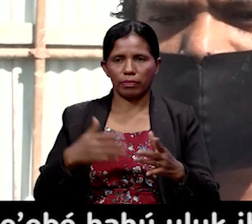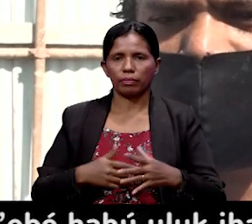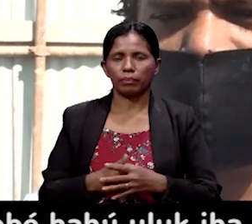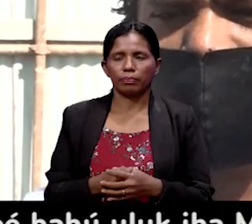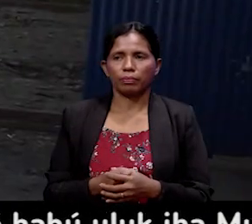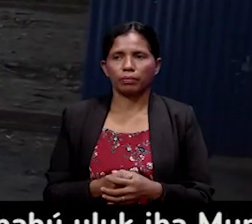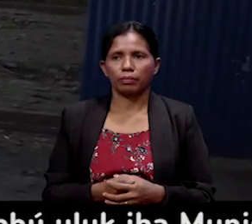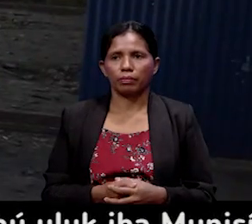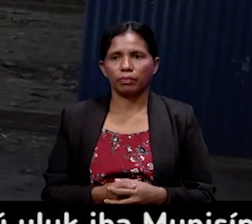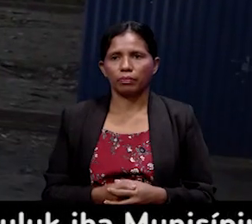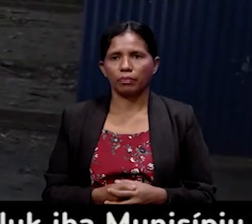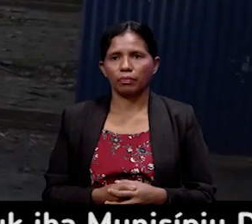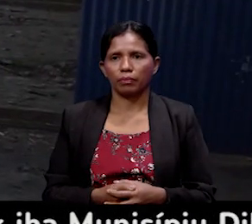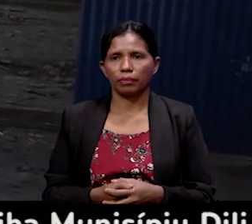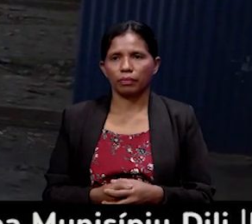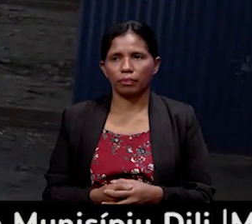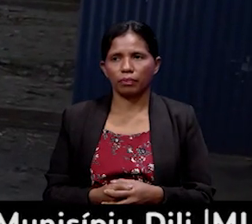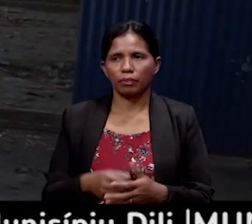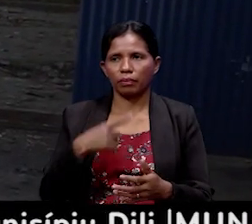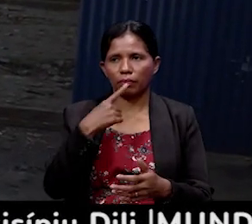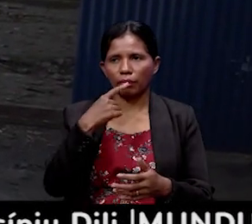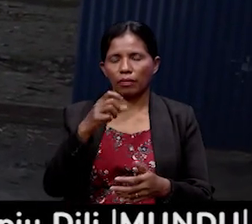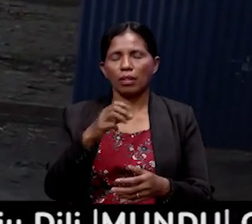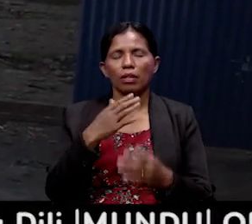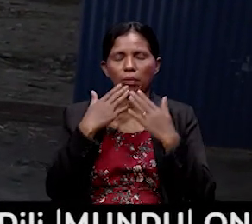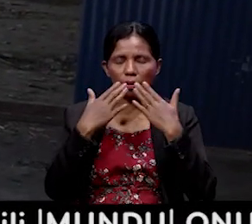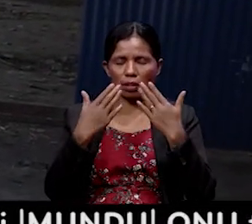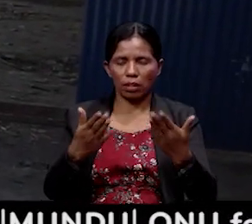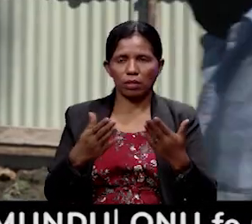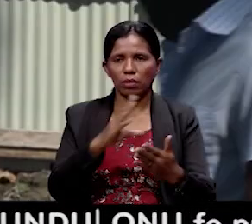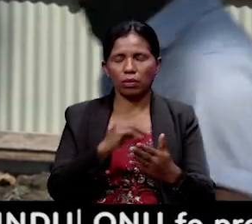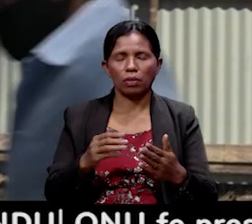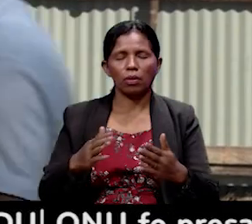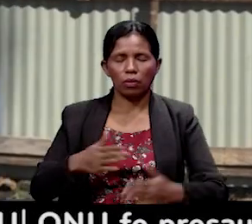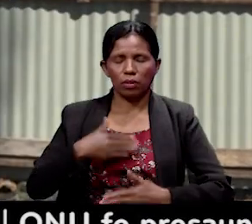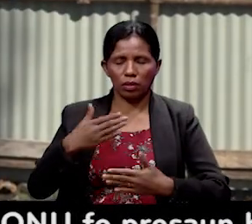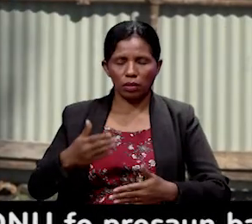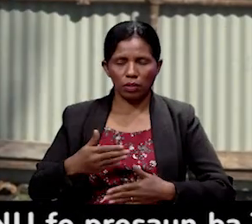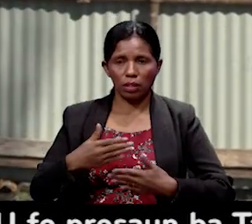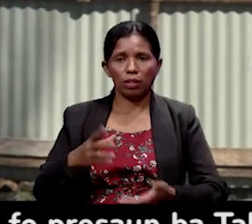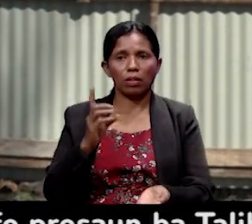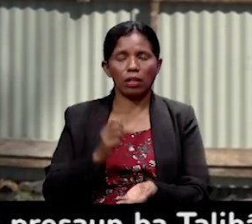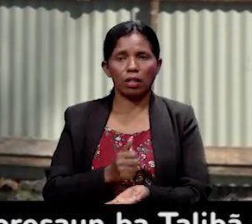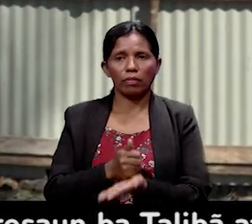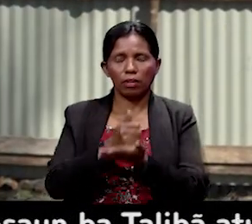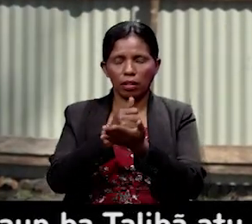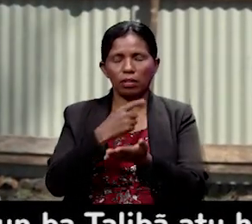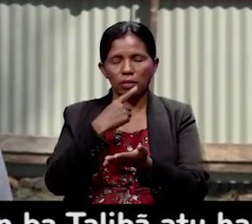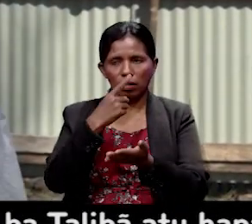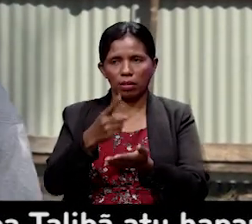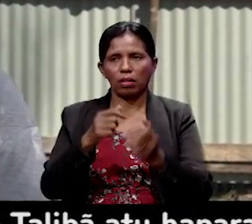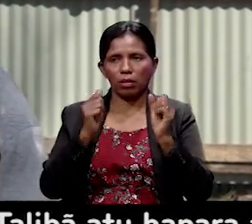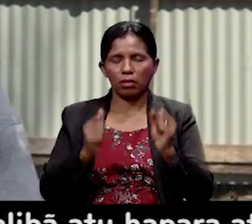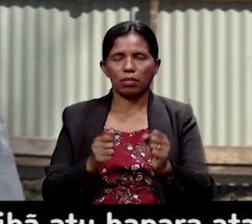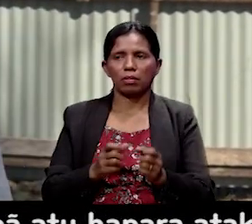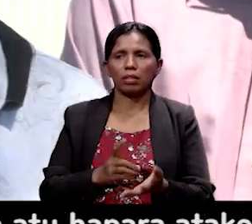posse provisória. Né? Requerente Sebastião da Silva agradece no contente o advogado Sira Rei de Barainian, nebe luta a tu defende nia